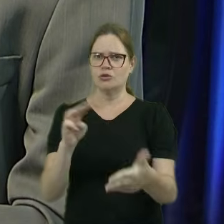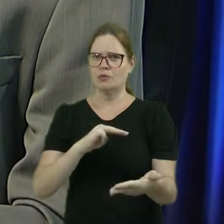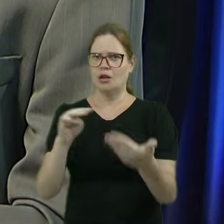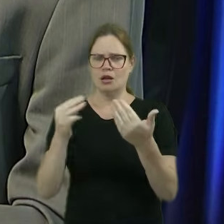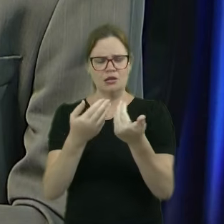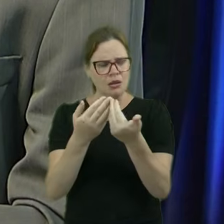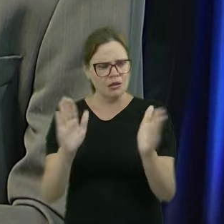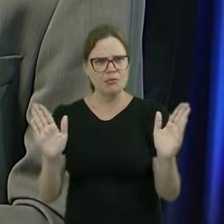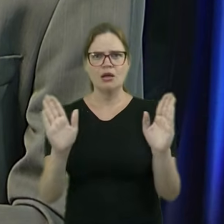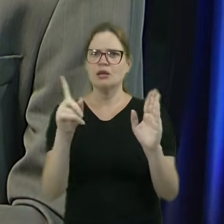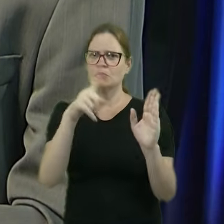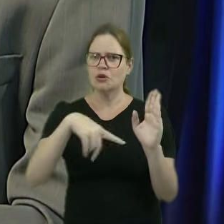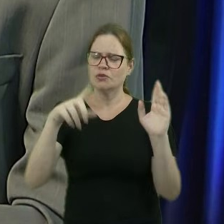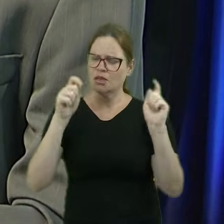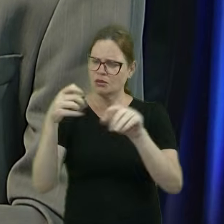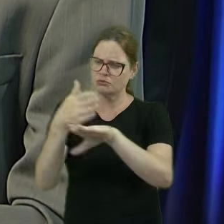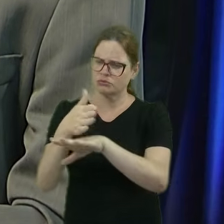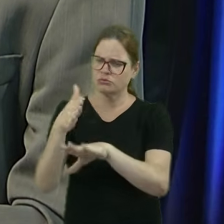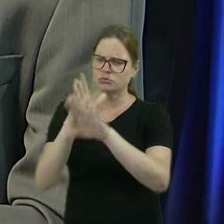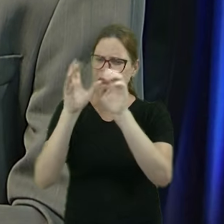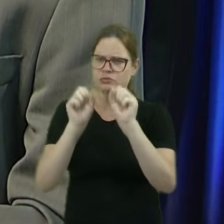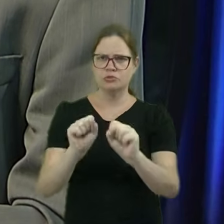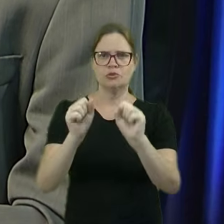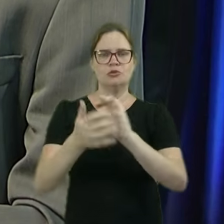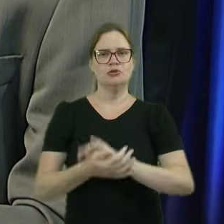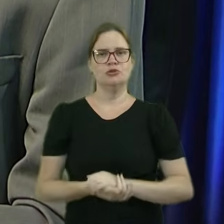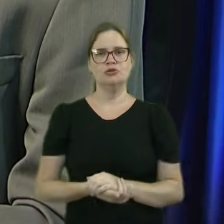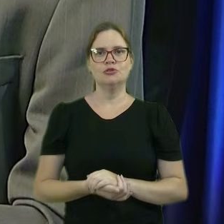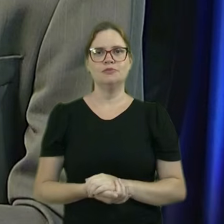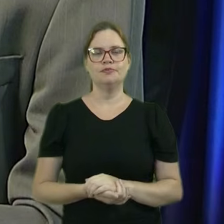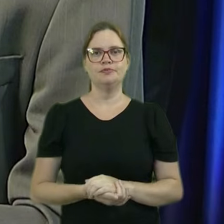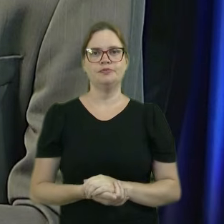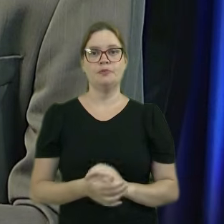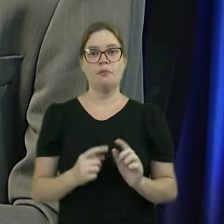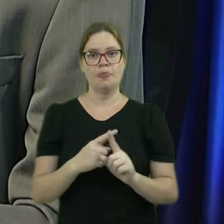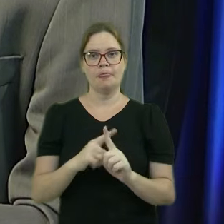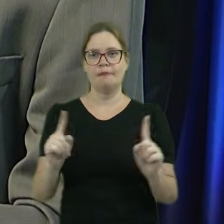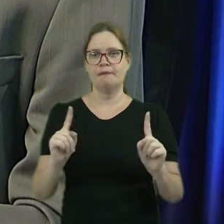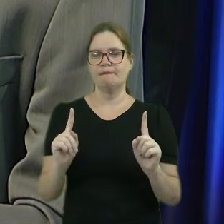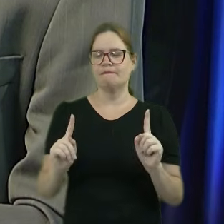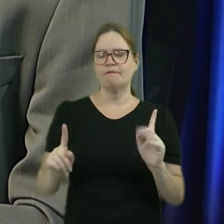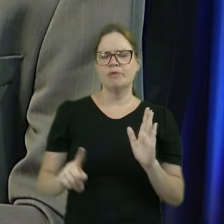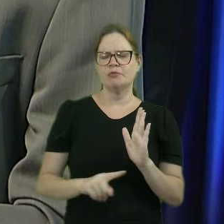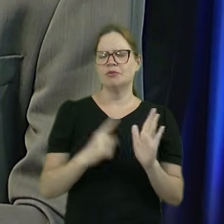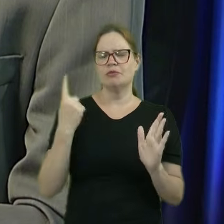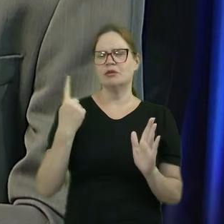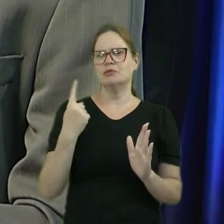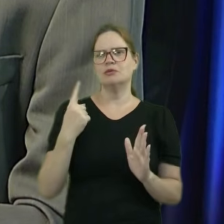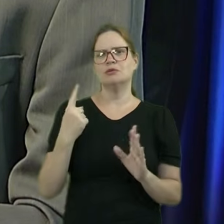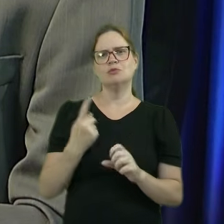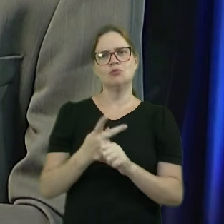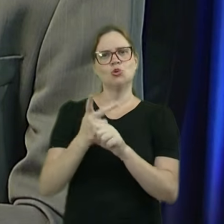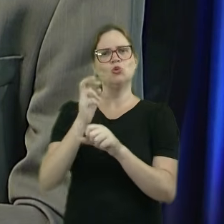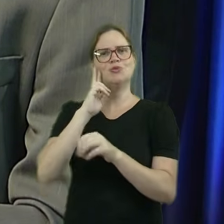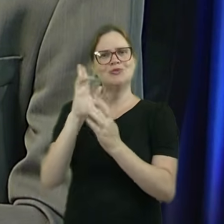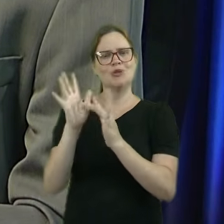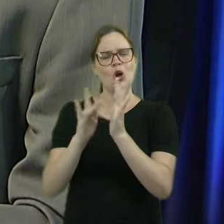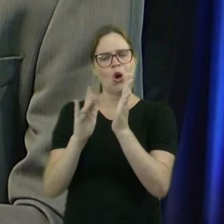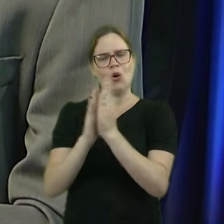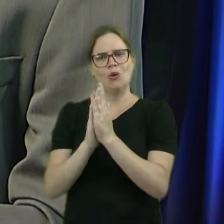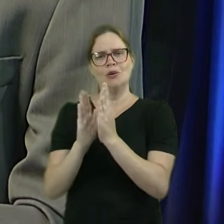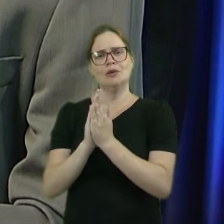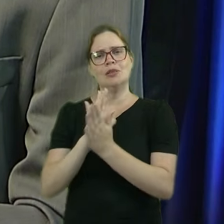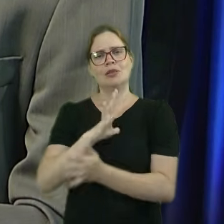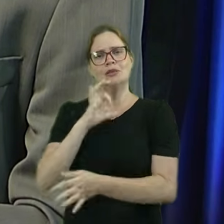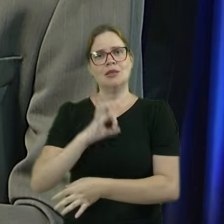para você, né? Mas procure o Senhor e certamente Jesus tem